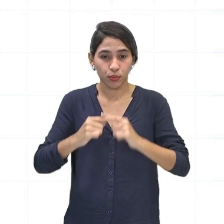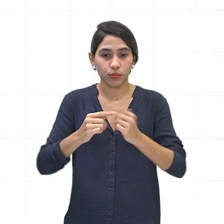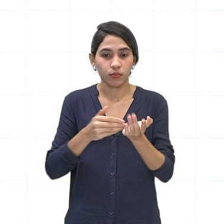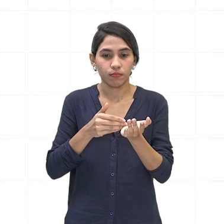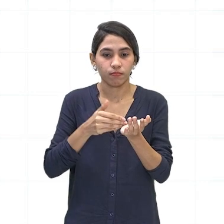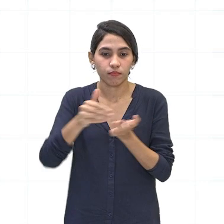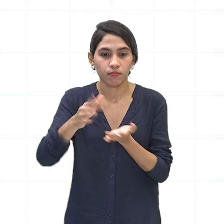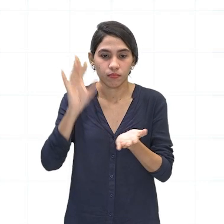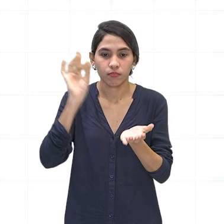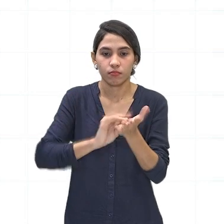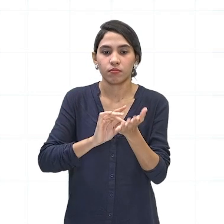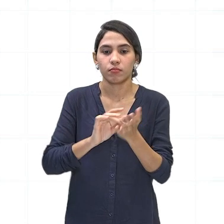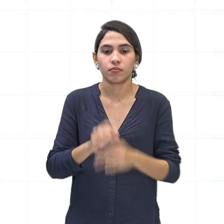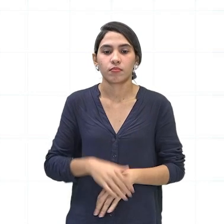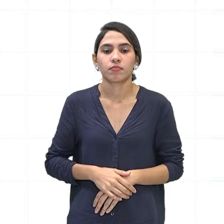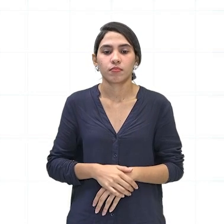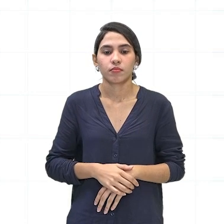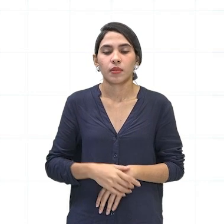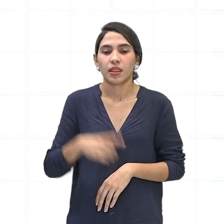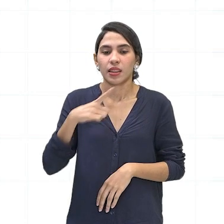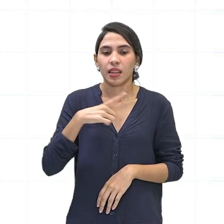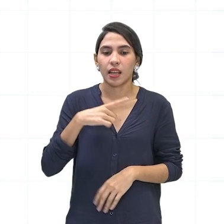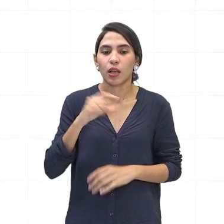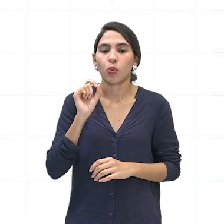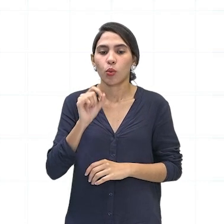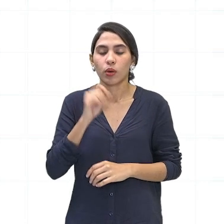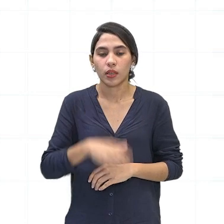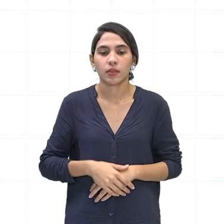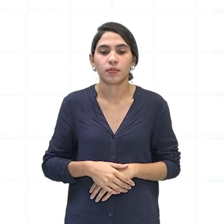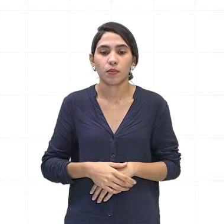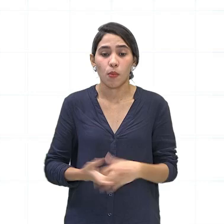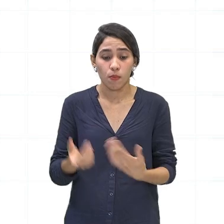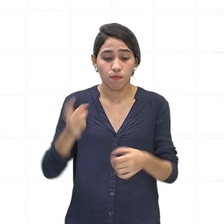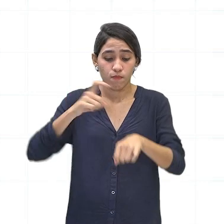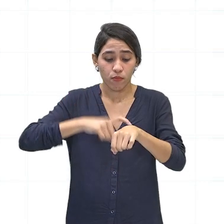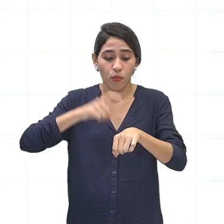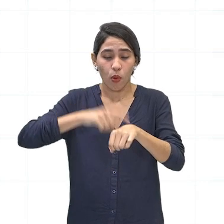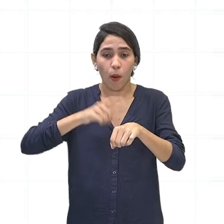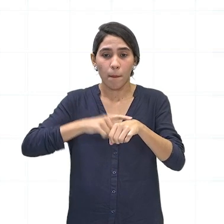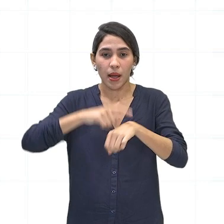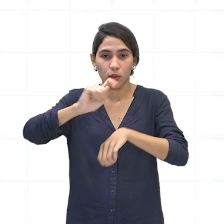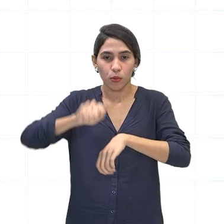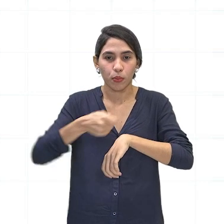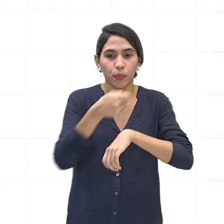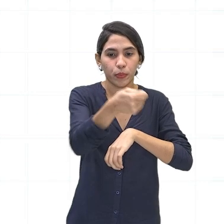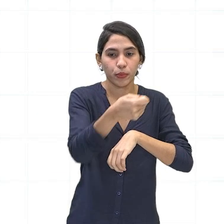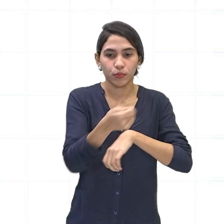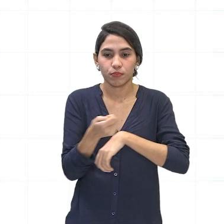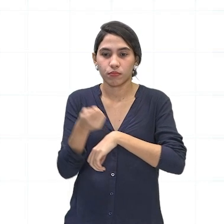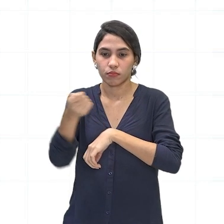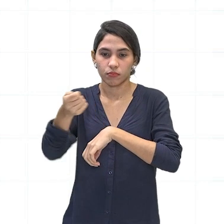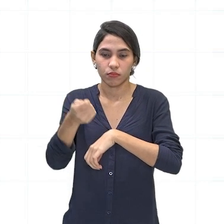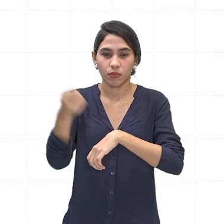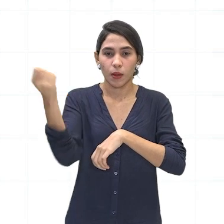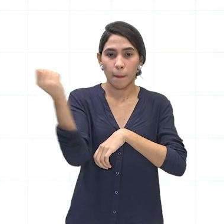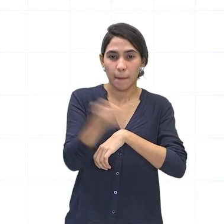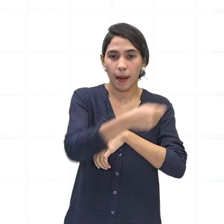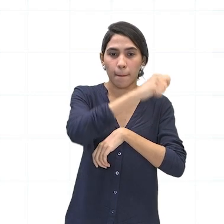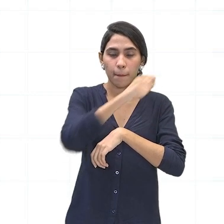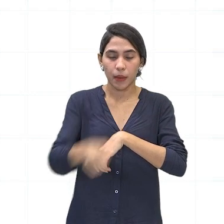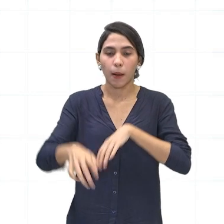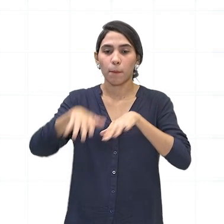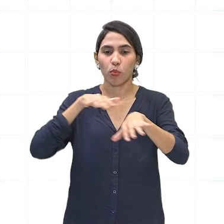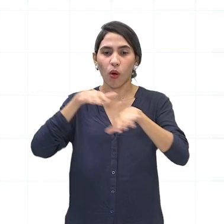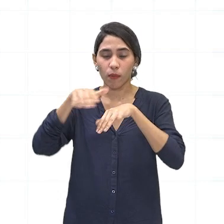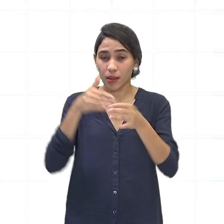propriamente dita, onde são colocados à prova os golpes e movimentos que foram